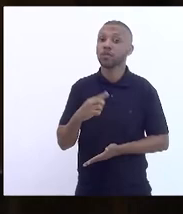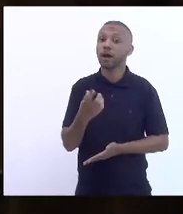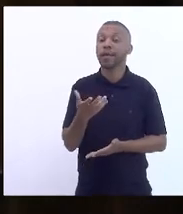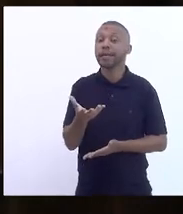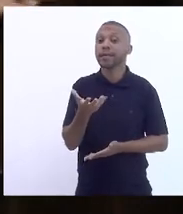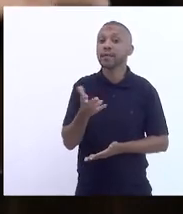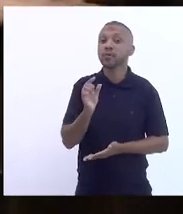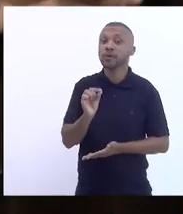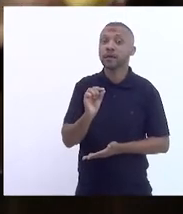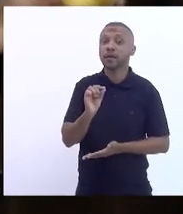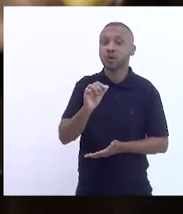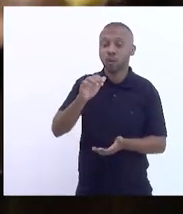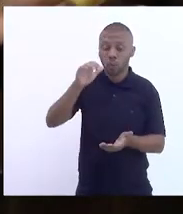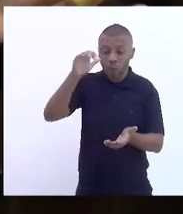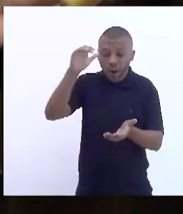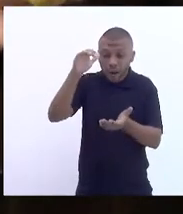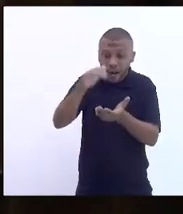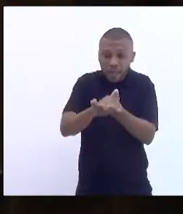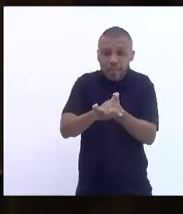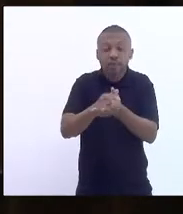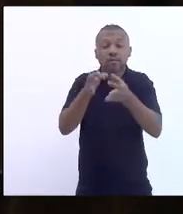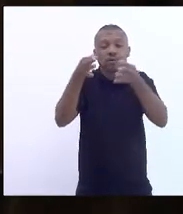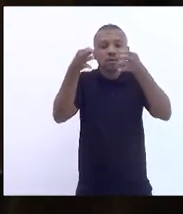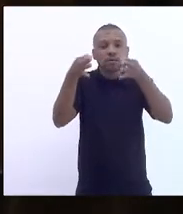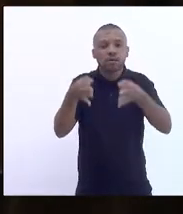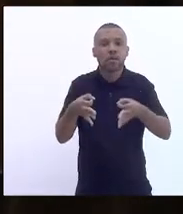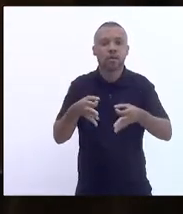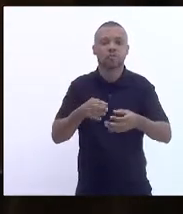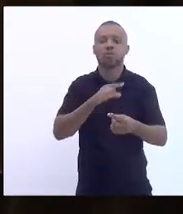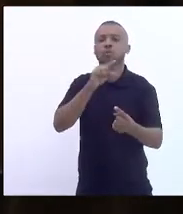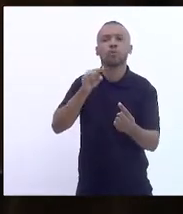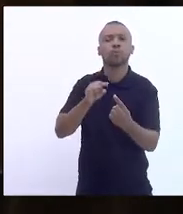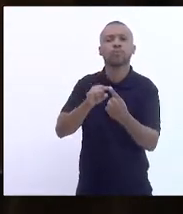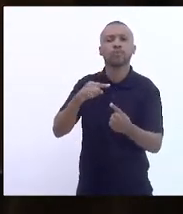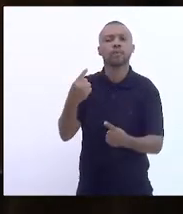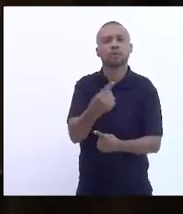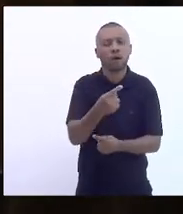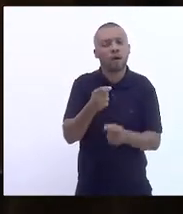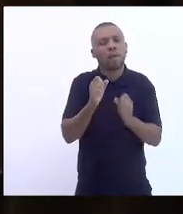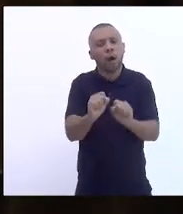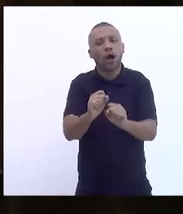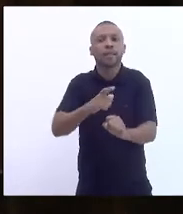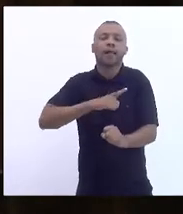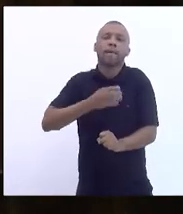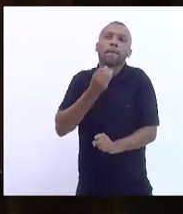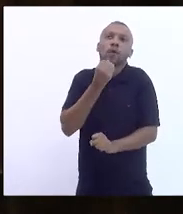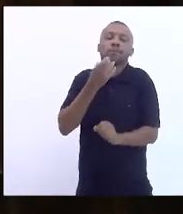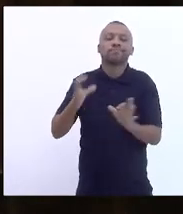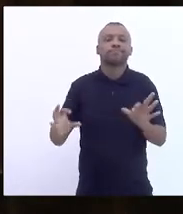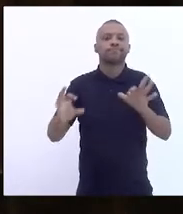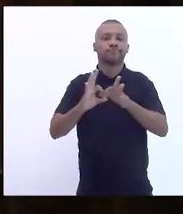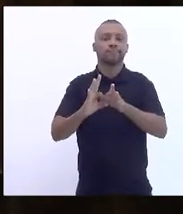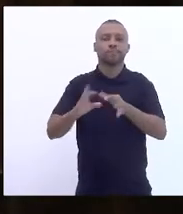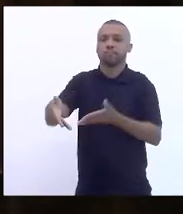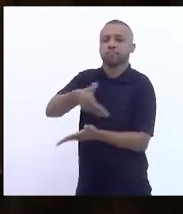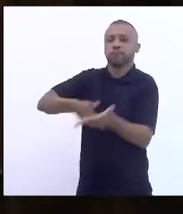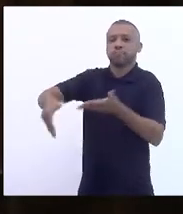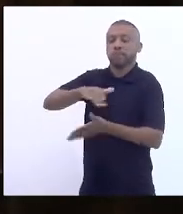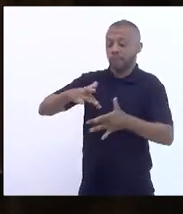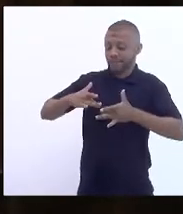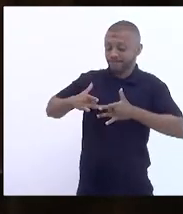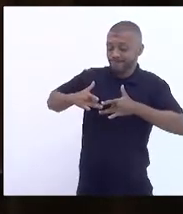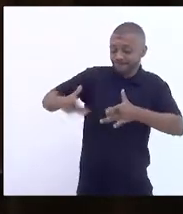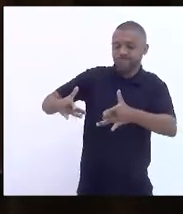um casamento um casamento para que nós possamos realmente se integrar entregar